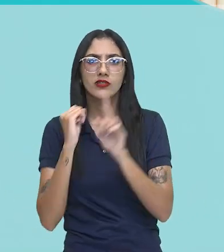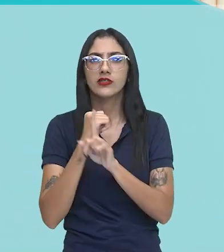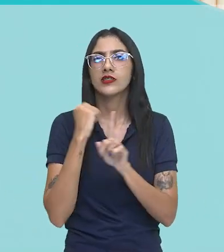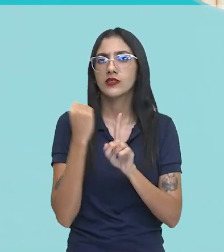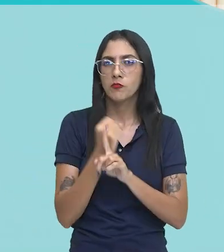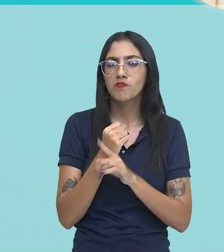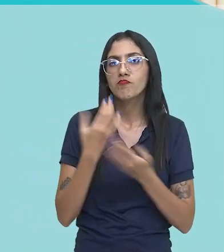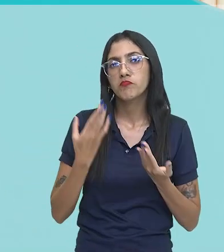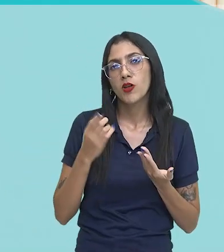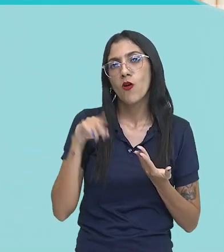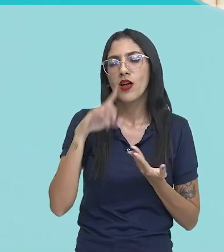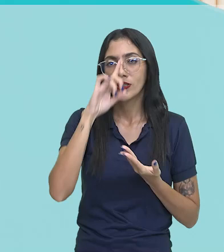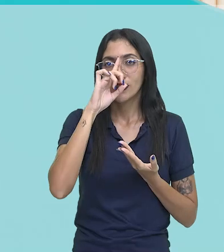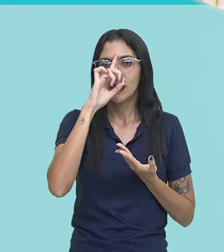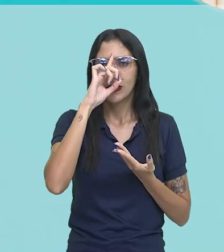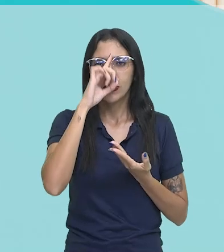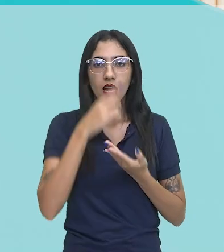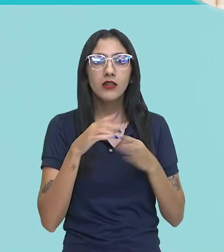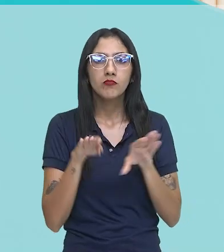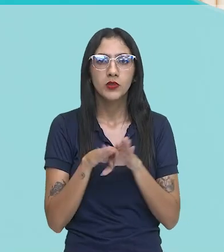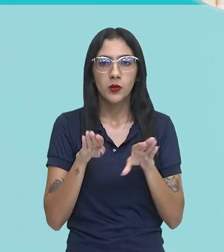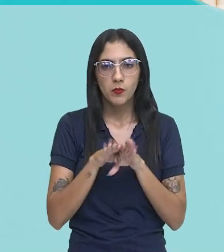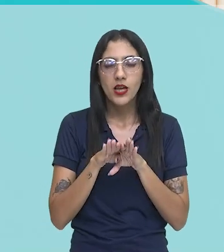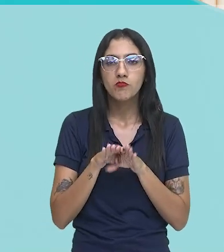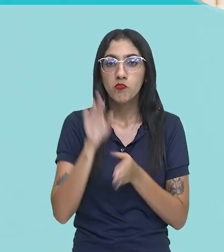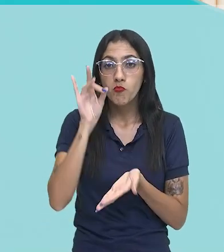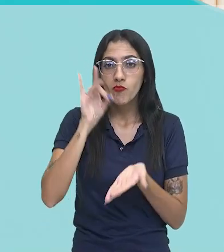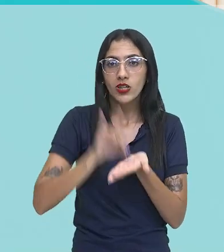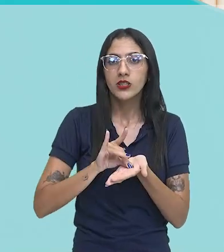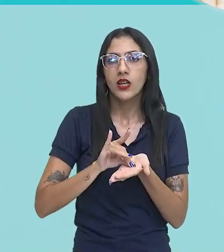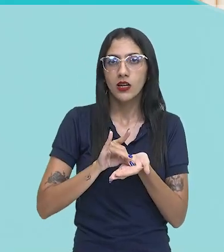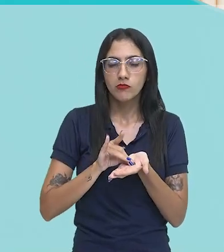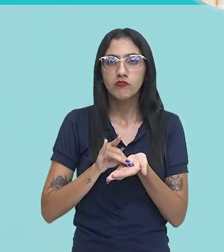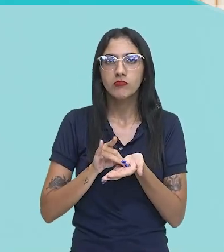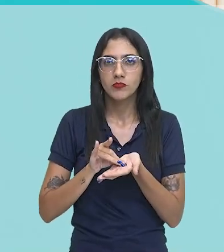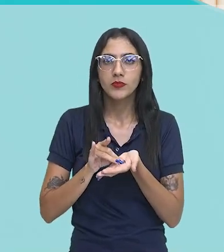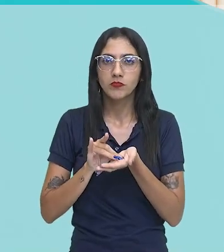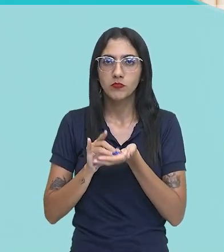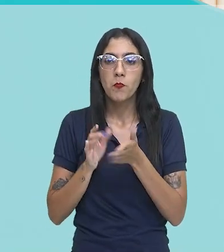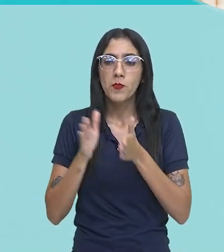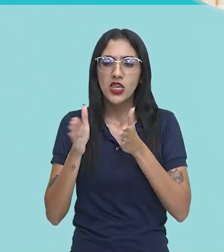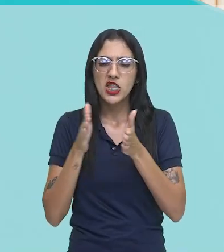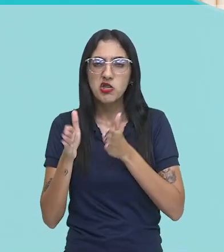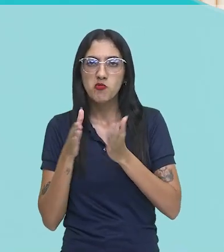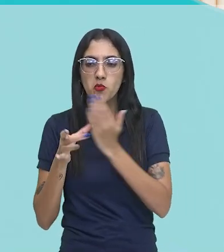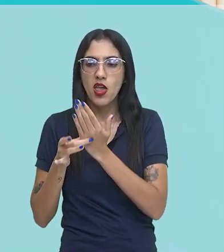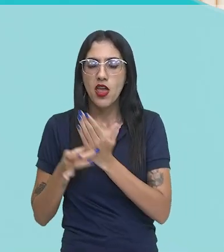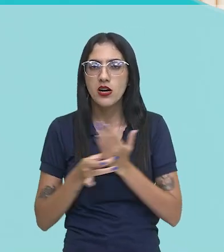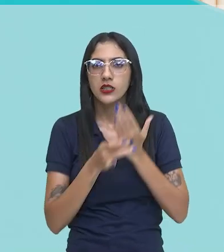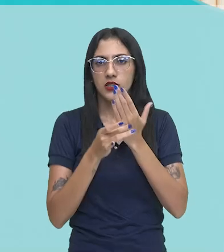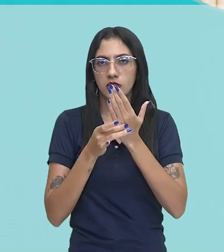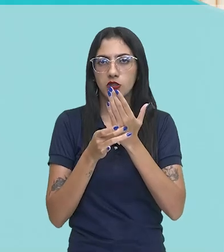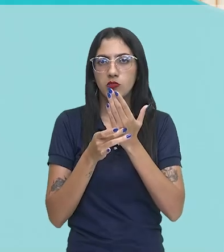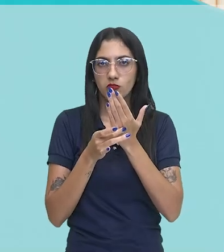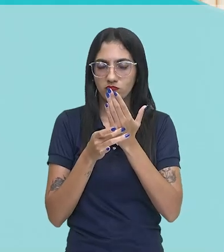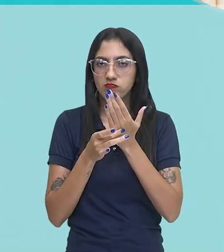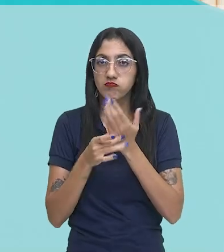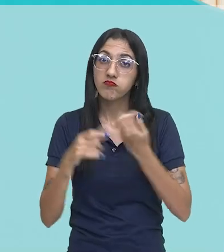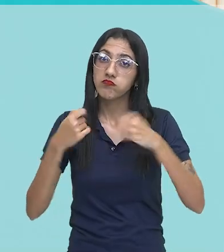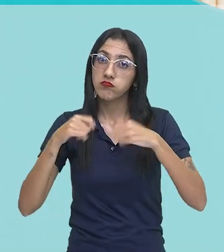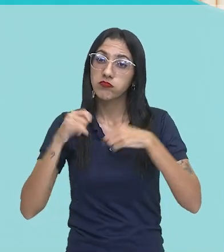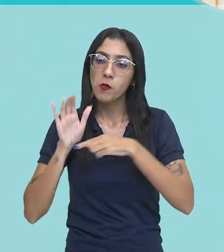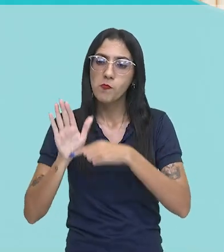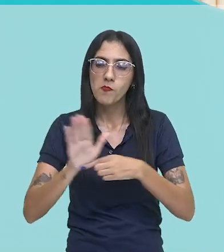Então, o realismo ele fez jus ao nome do movimento, realismo. Ele tentou ser o mais